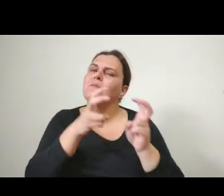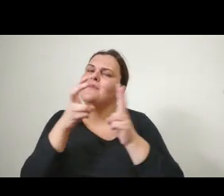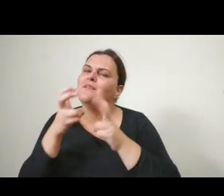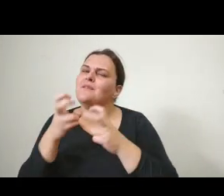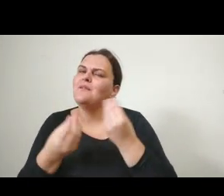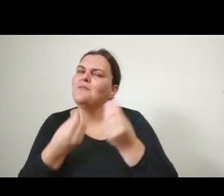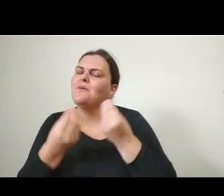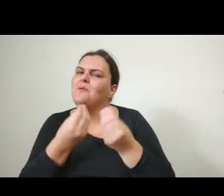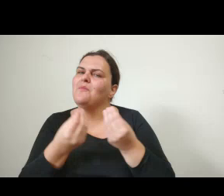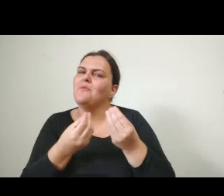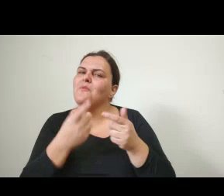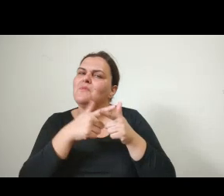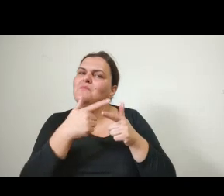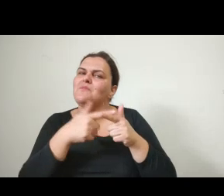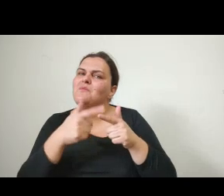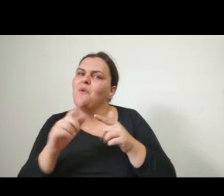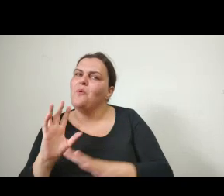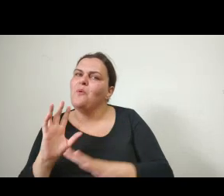biodiversidade.